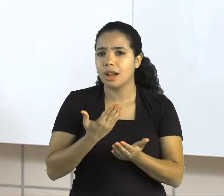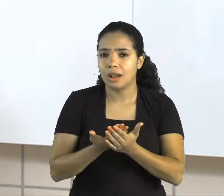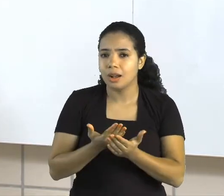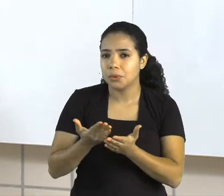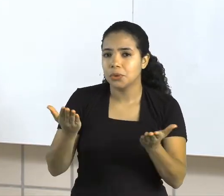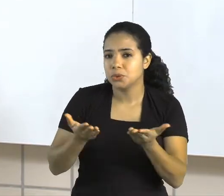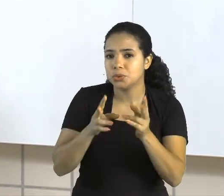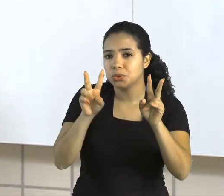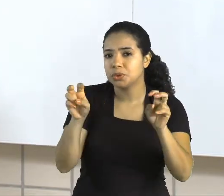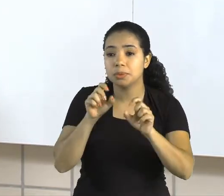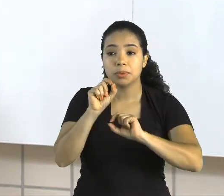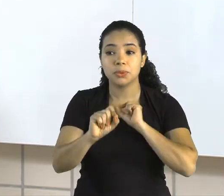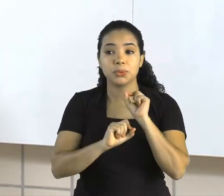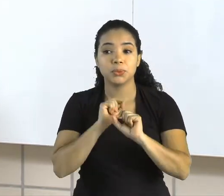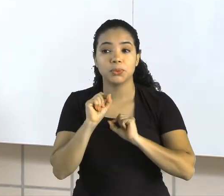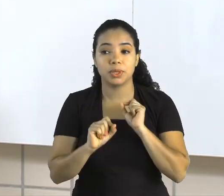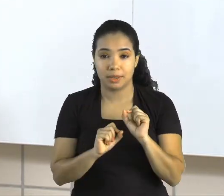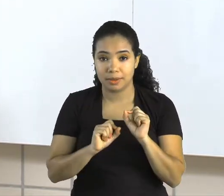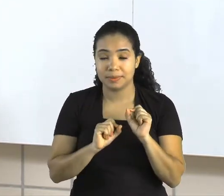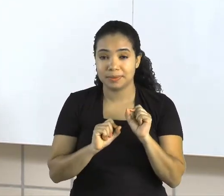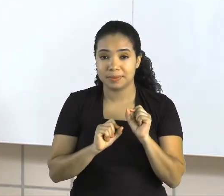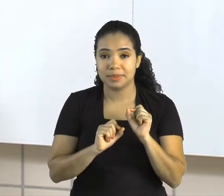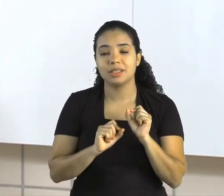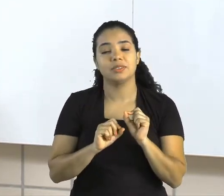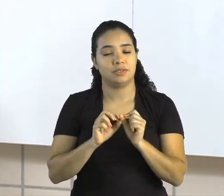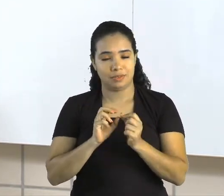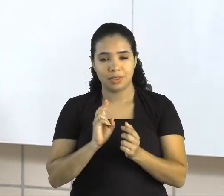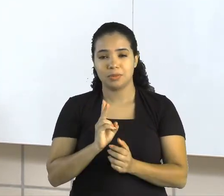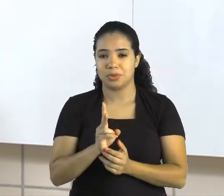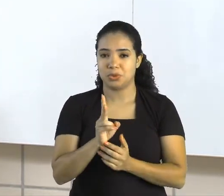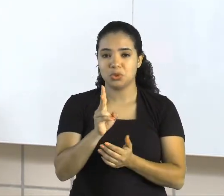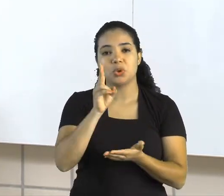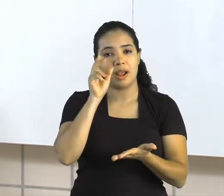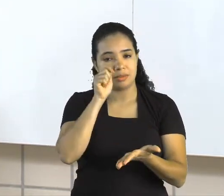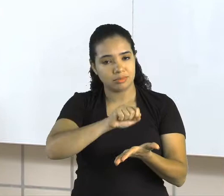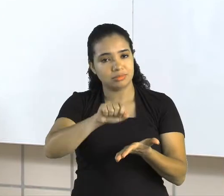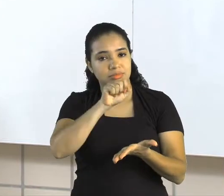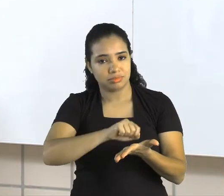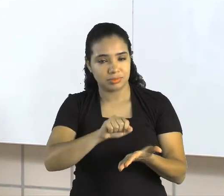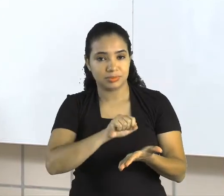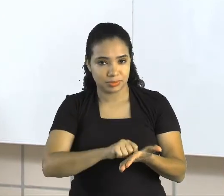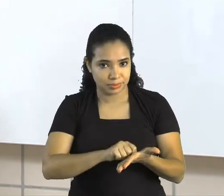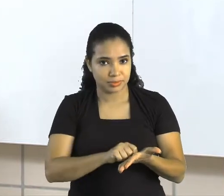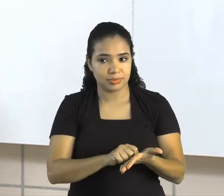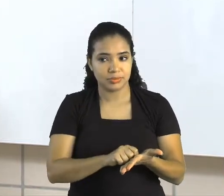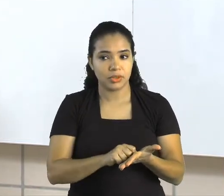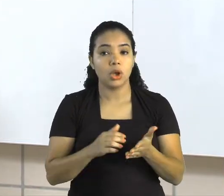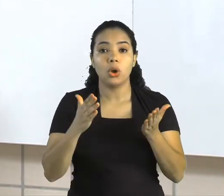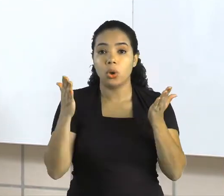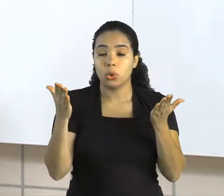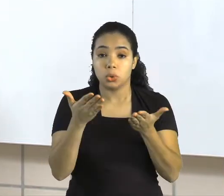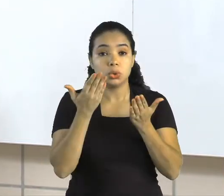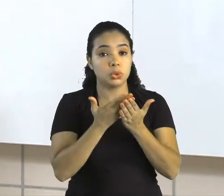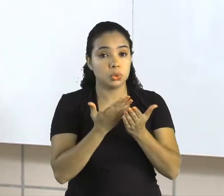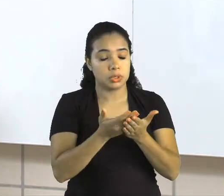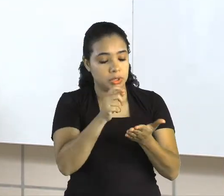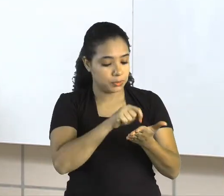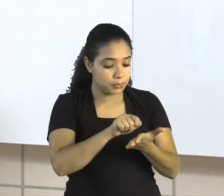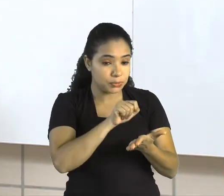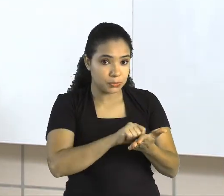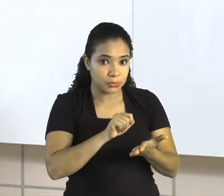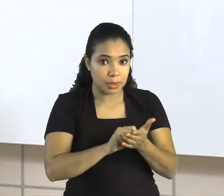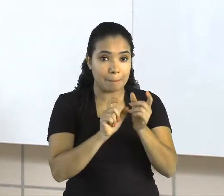sobre o quê? Ainda vamos trabalhar ortografia. Hoje nós vamos estudar a escrita